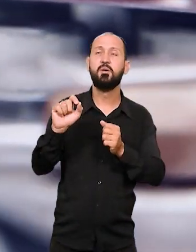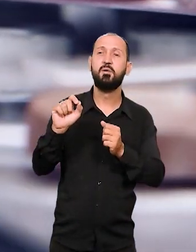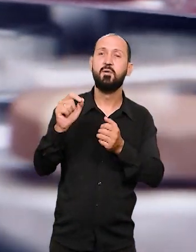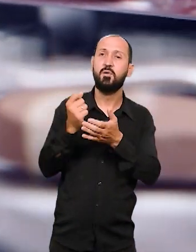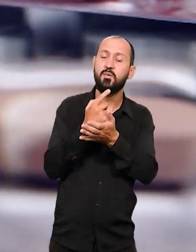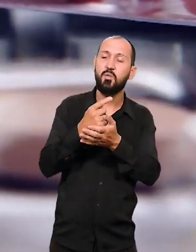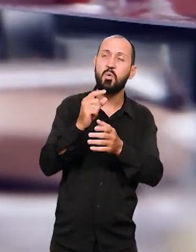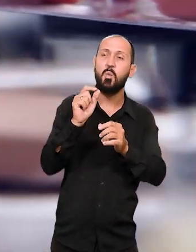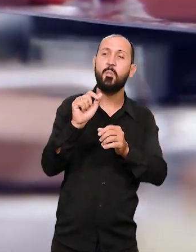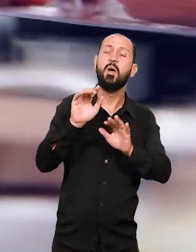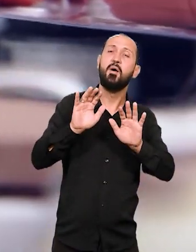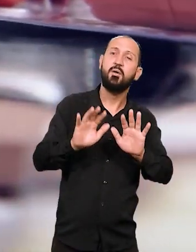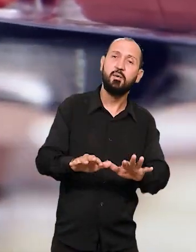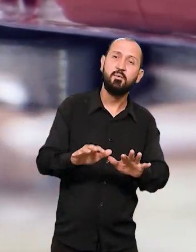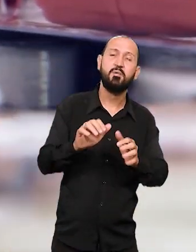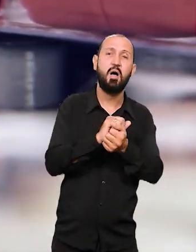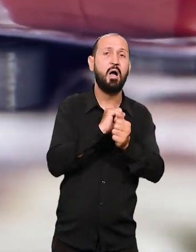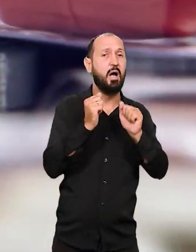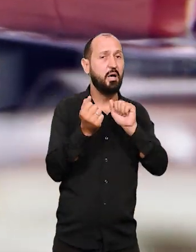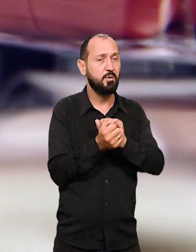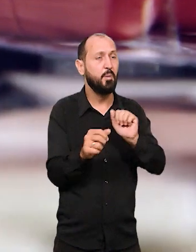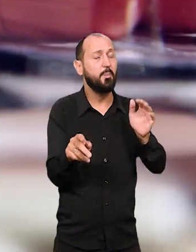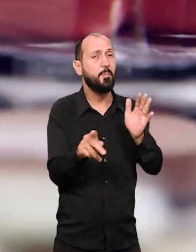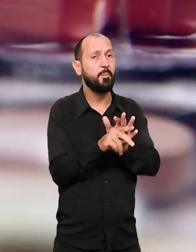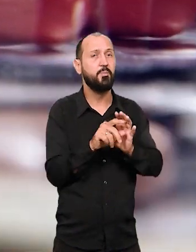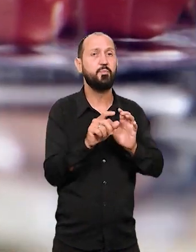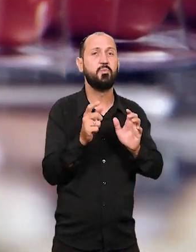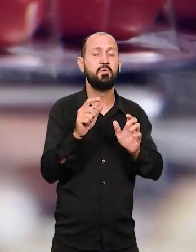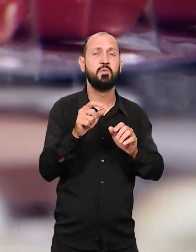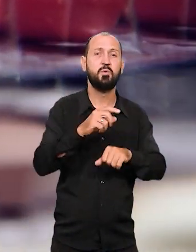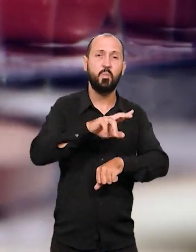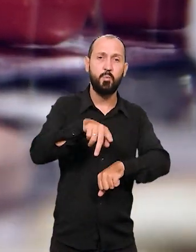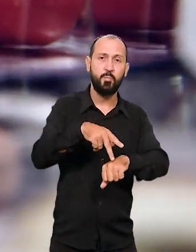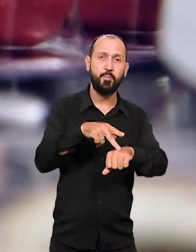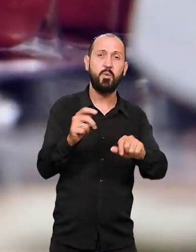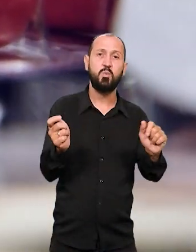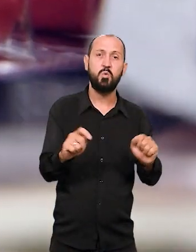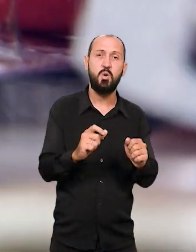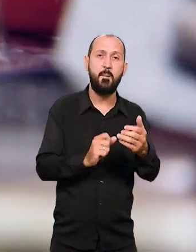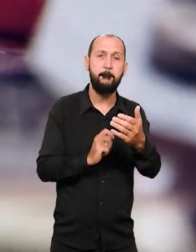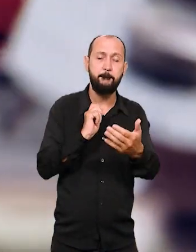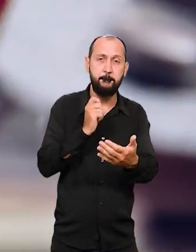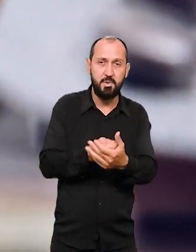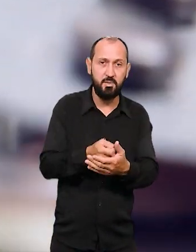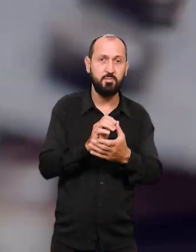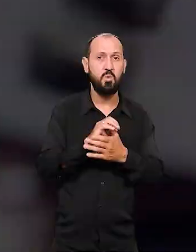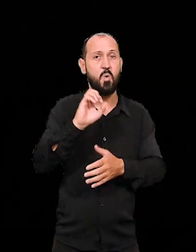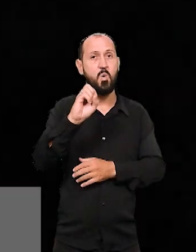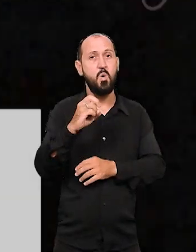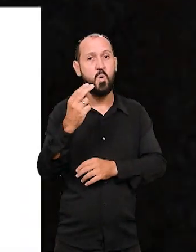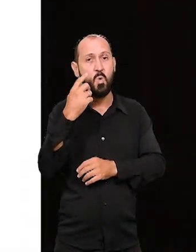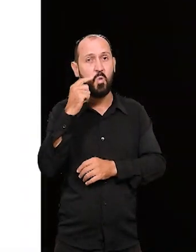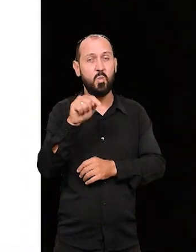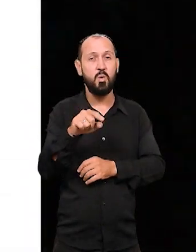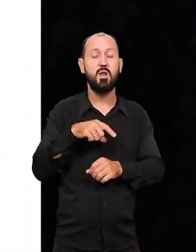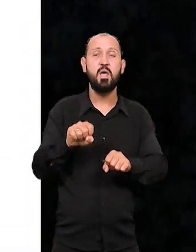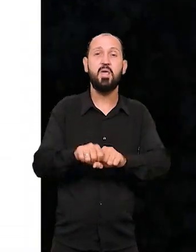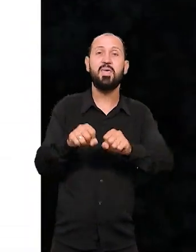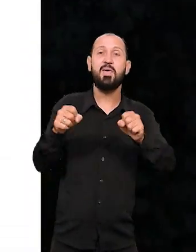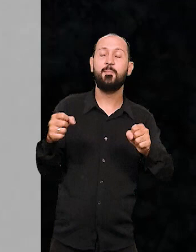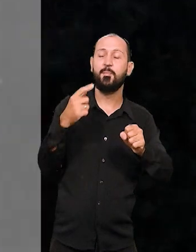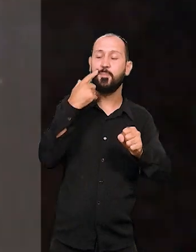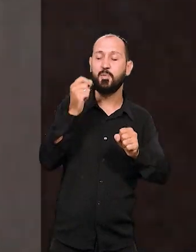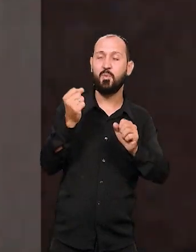fortemente com as indústrias farmacêuticas para que o preço fosse adequado às condições que o país poderia pagar,